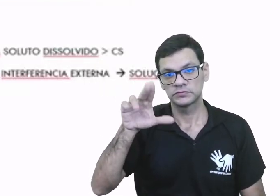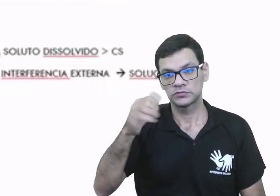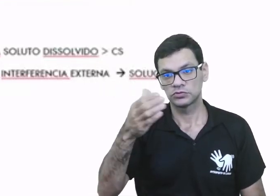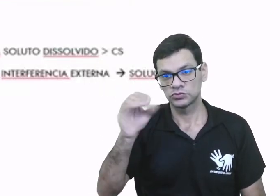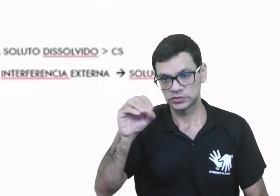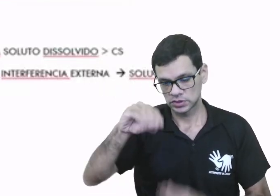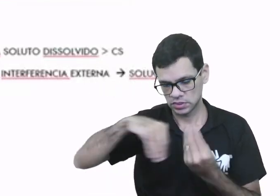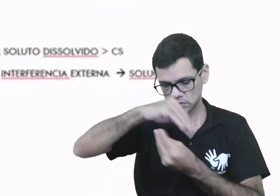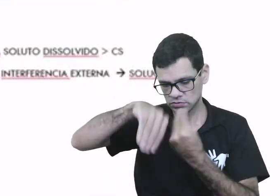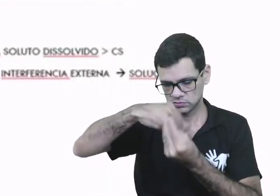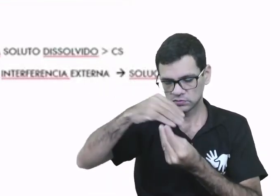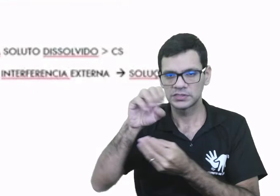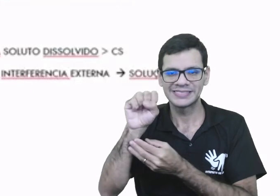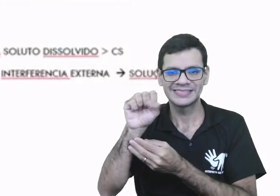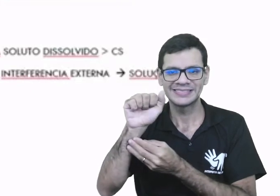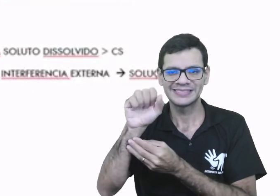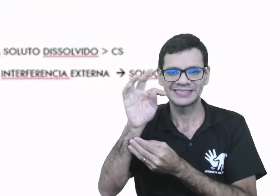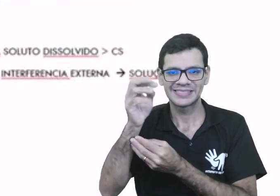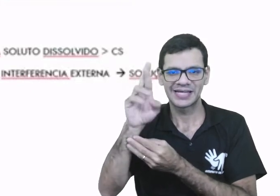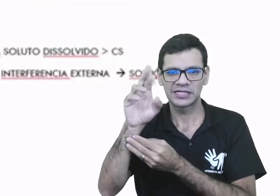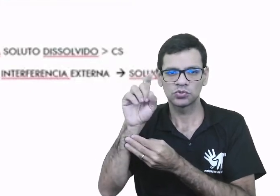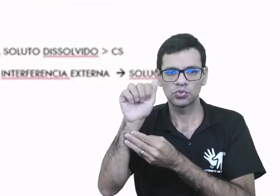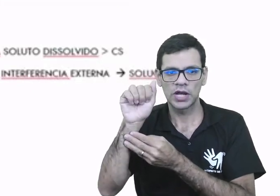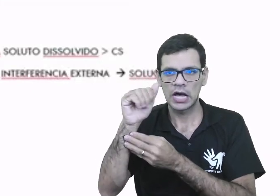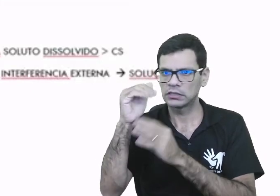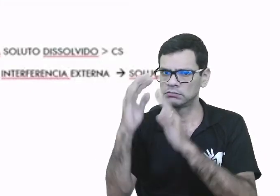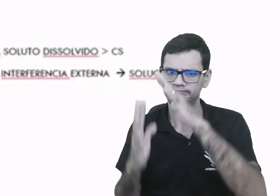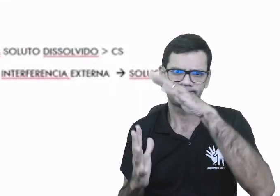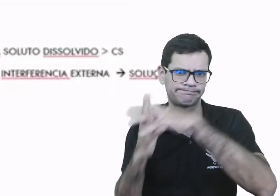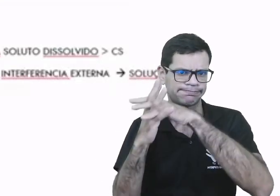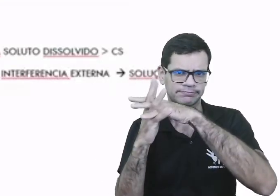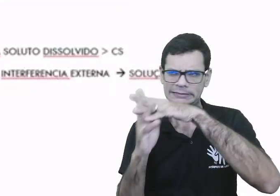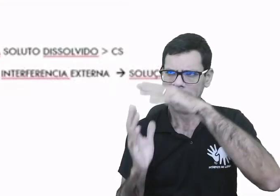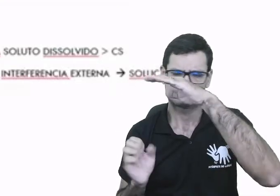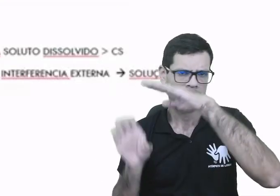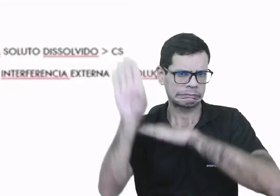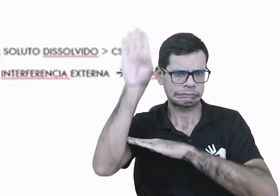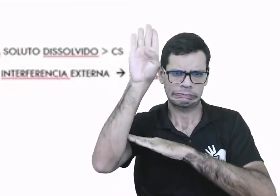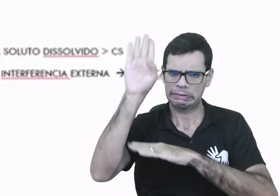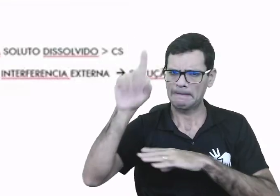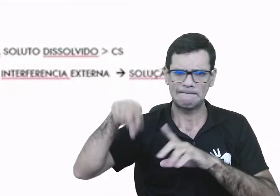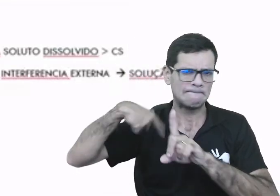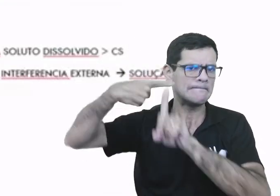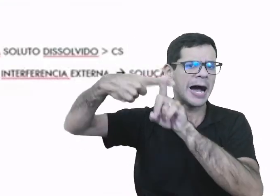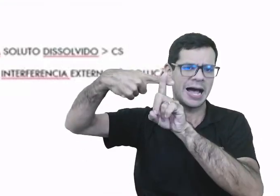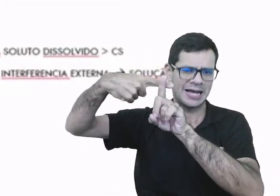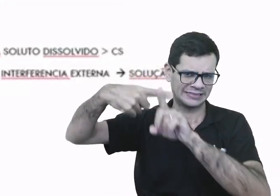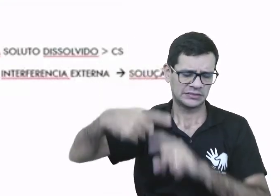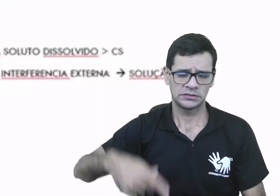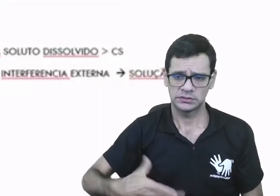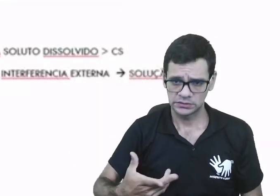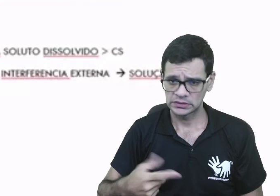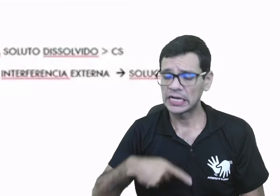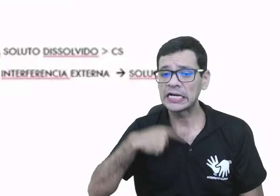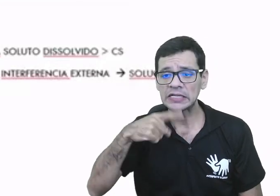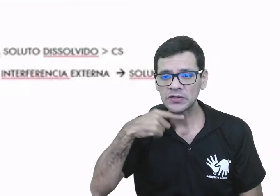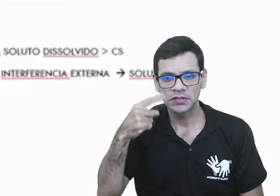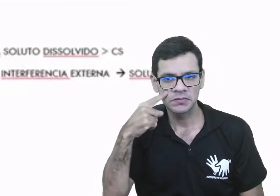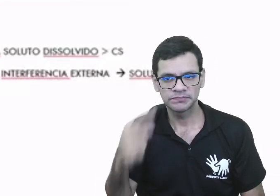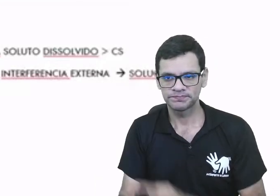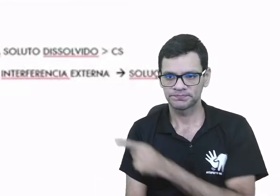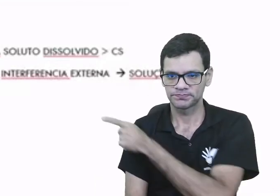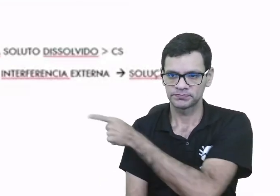fundo. Então, é como se a gente tivesse aqui bonitinho, né? Uma solução. A gente não consegue ver, ela